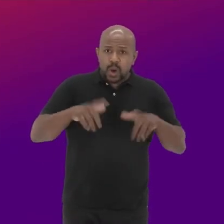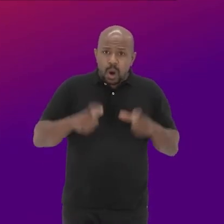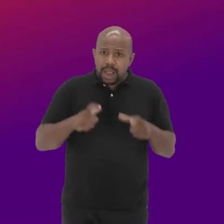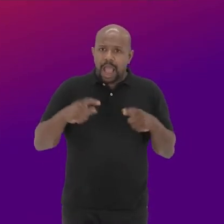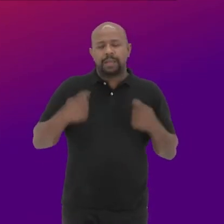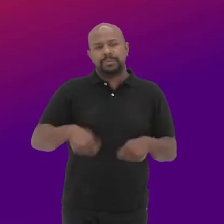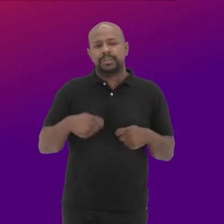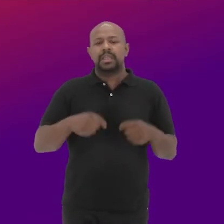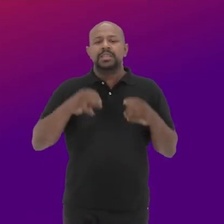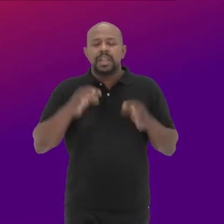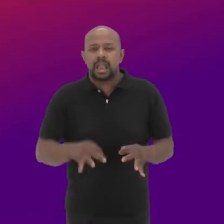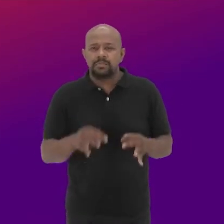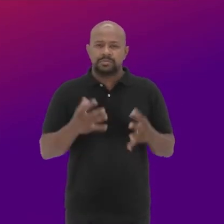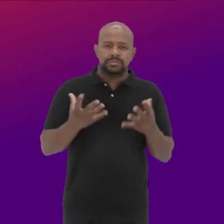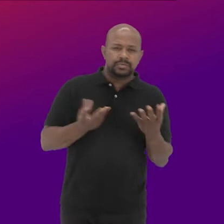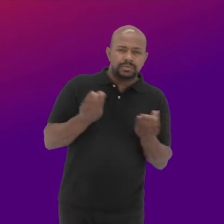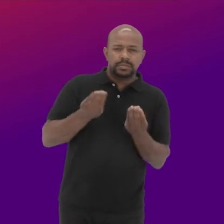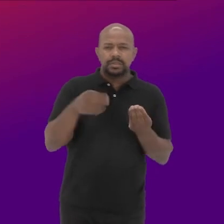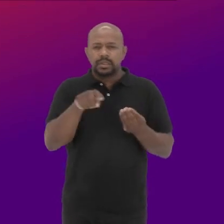que é necessário definir a